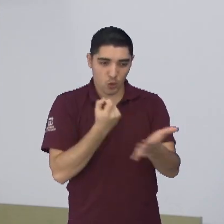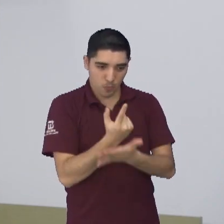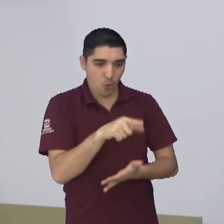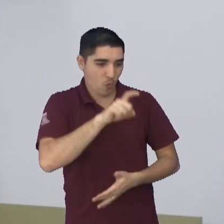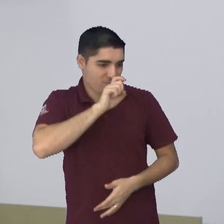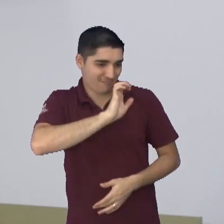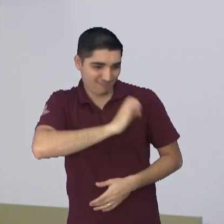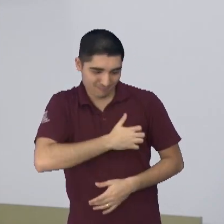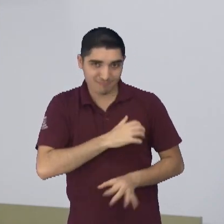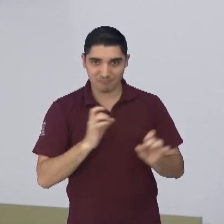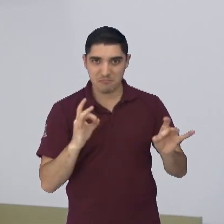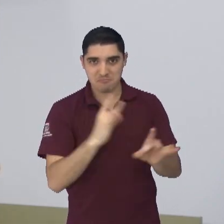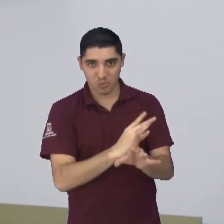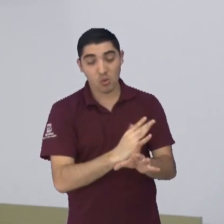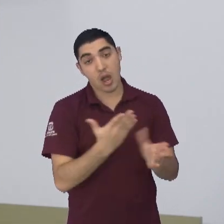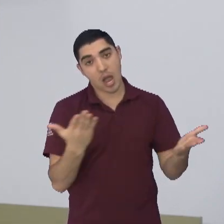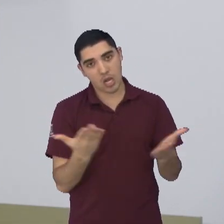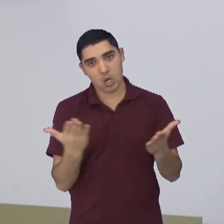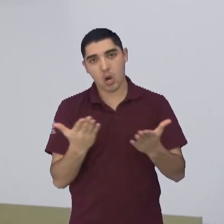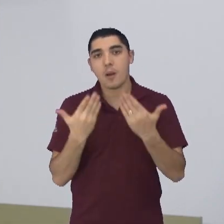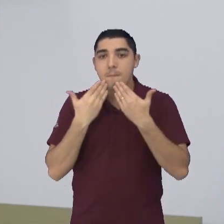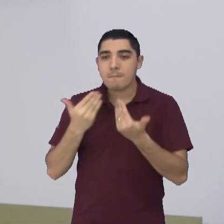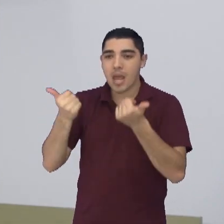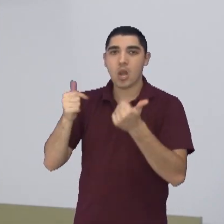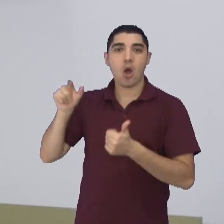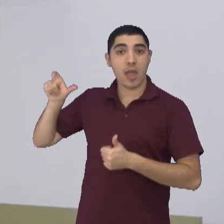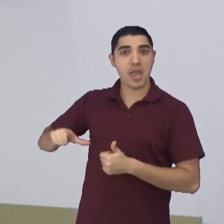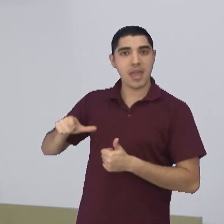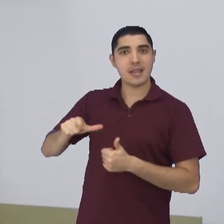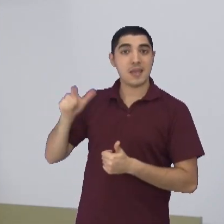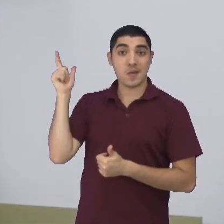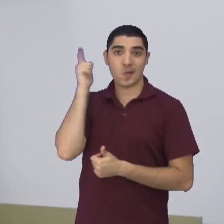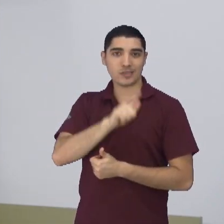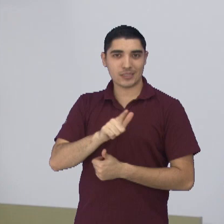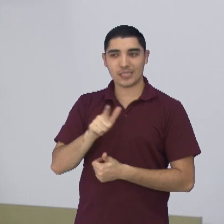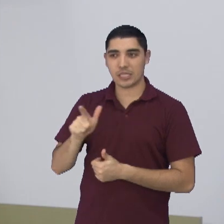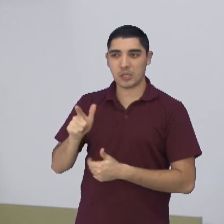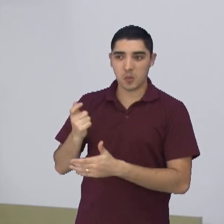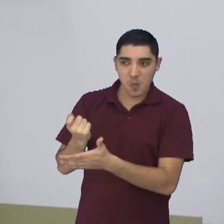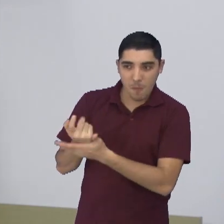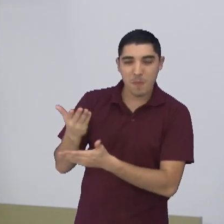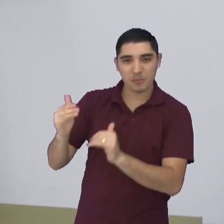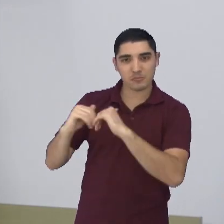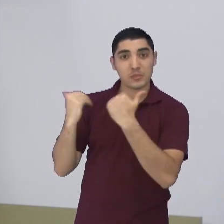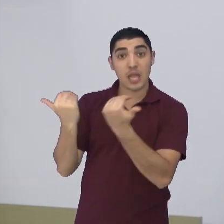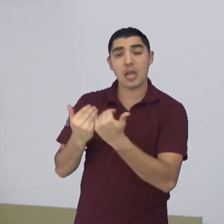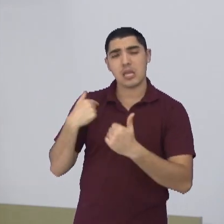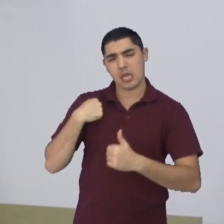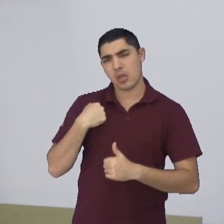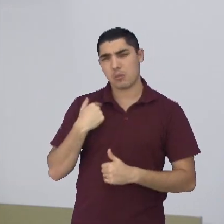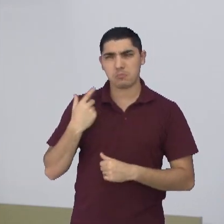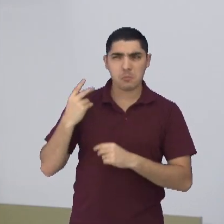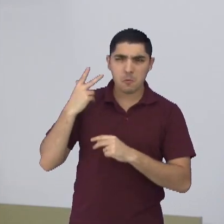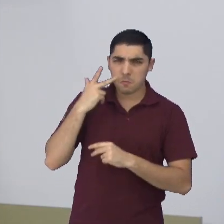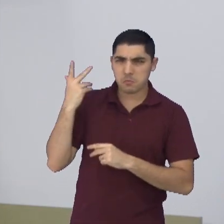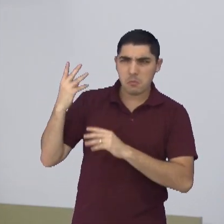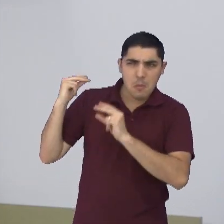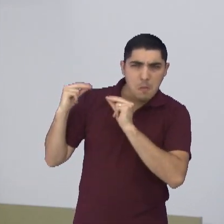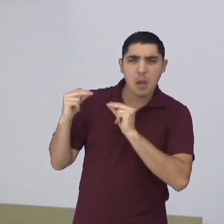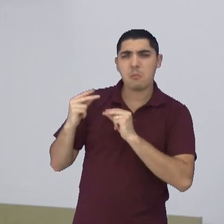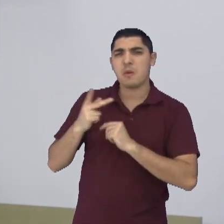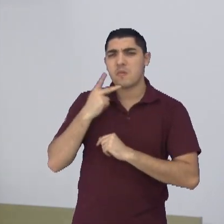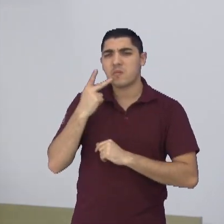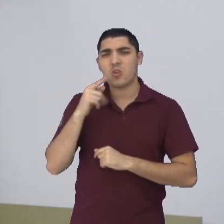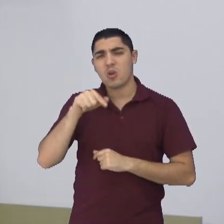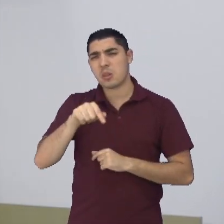time. Acho que até melhor do que eles realmente imaginavam, né? Eu ouvi um papo aí de que eles queriam colocar o São José na A2, talvez